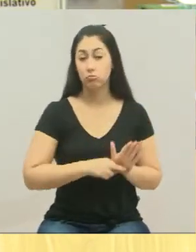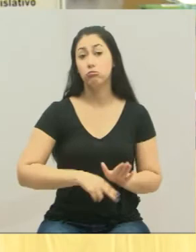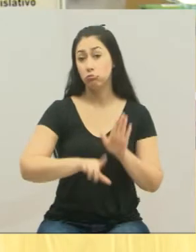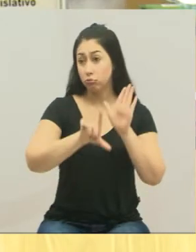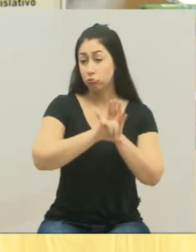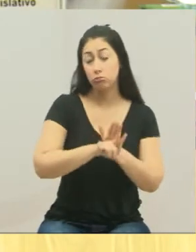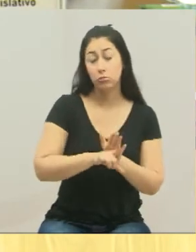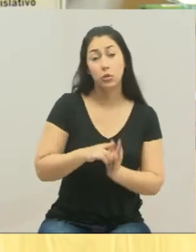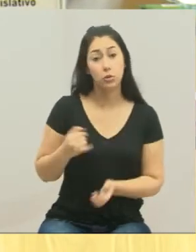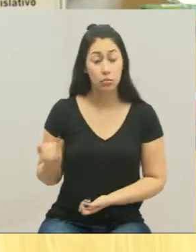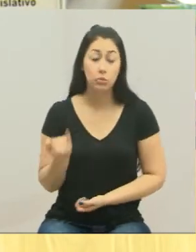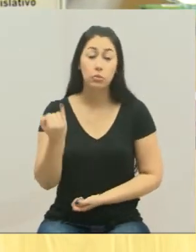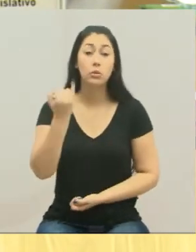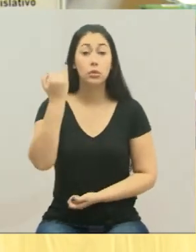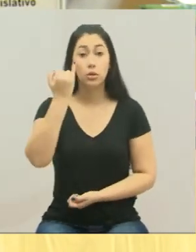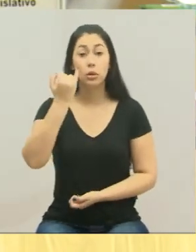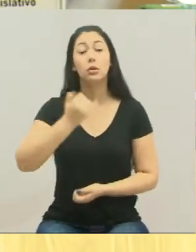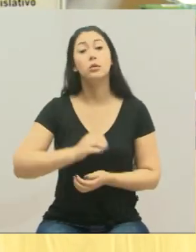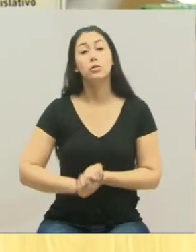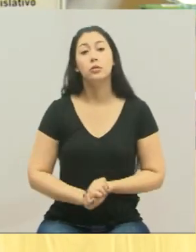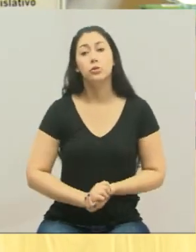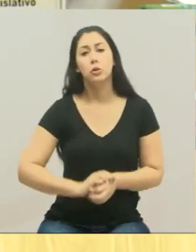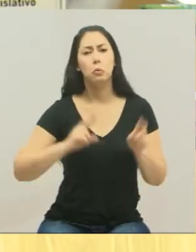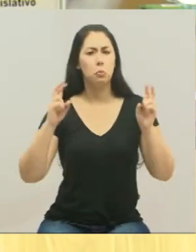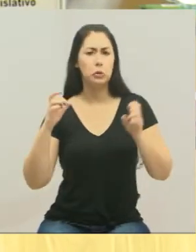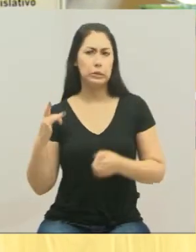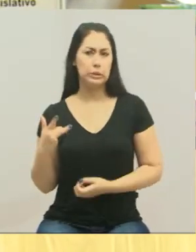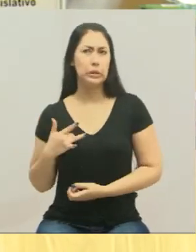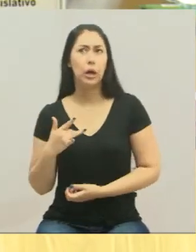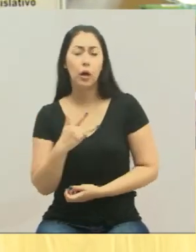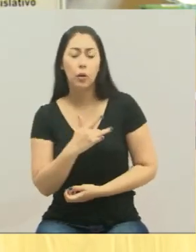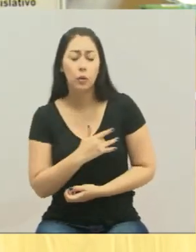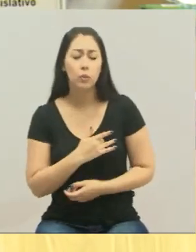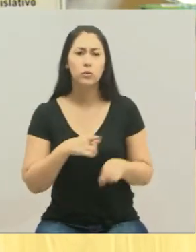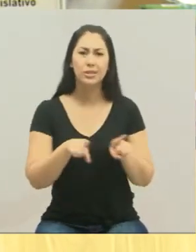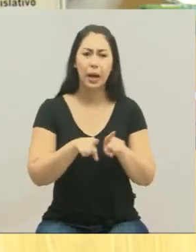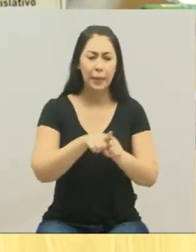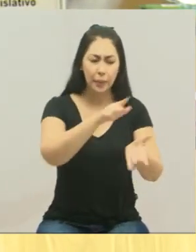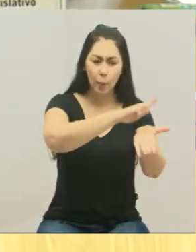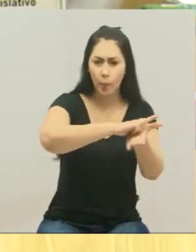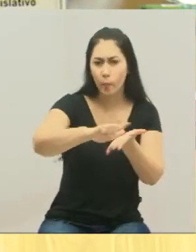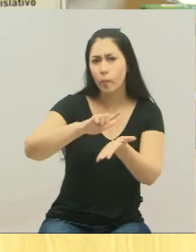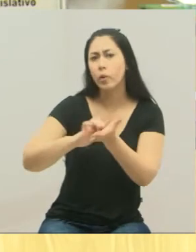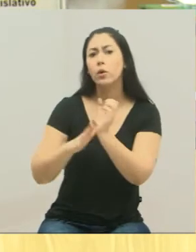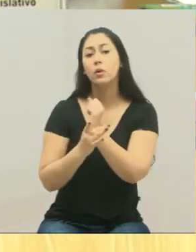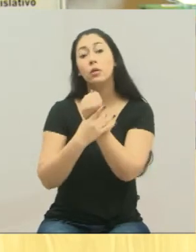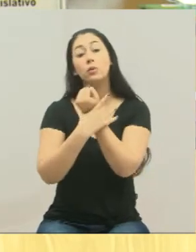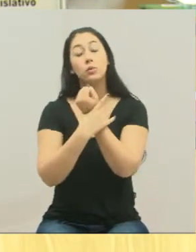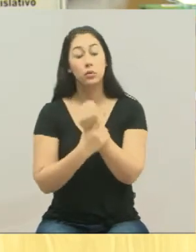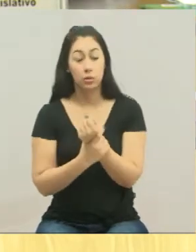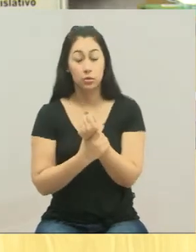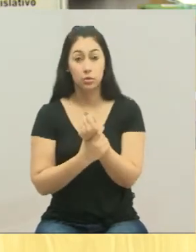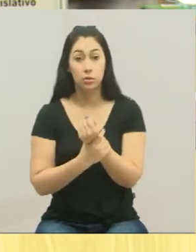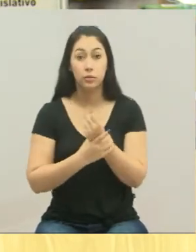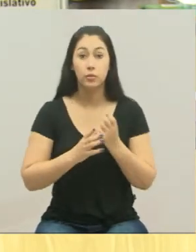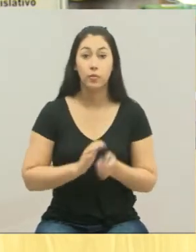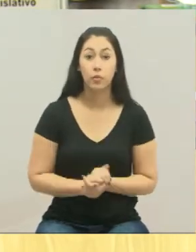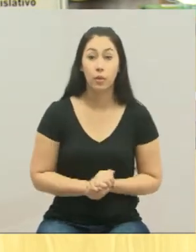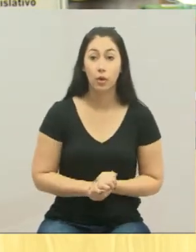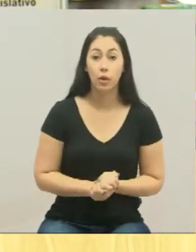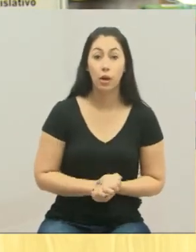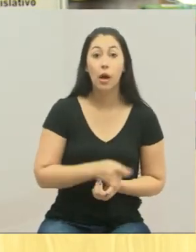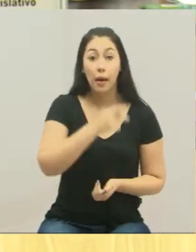ao interesse público, inerente à saúde, higiene e segurança, fomentando a responsabilidade de proprietários de